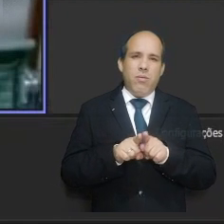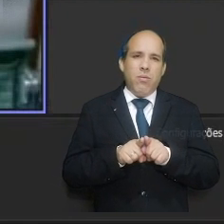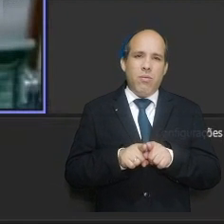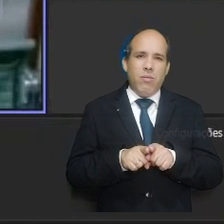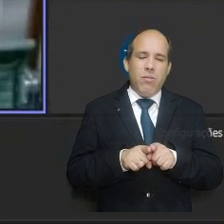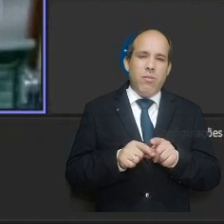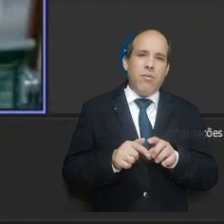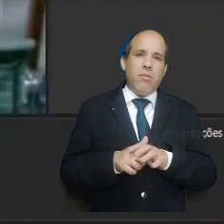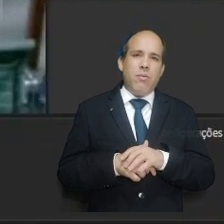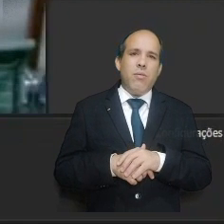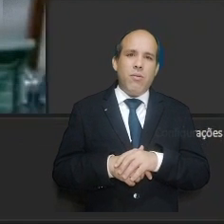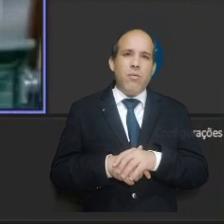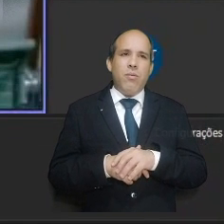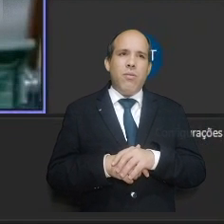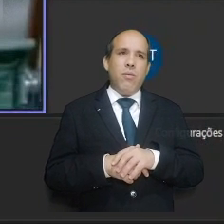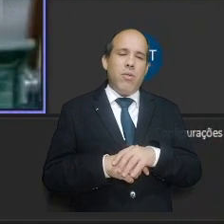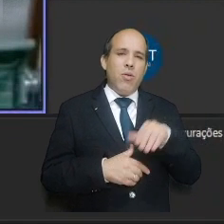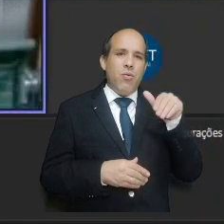adequado, e